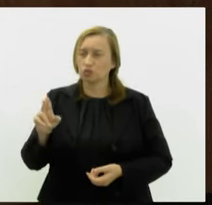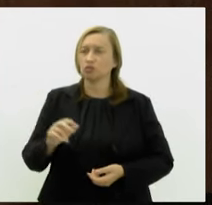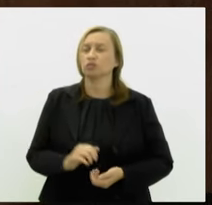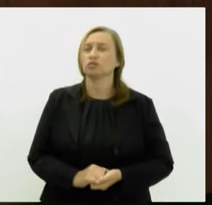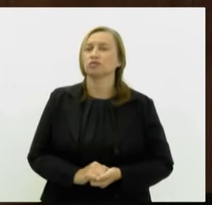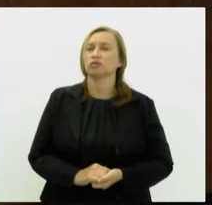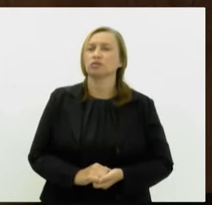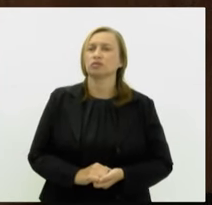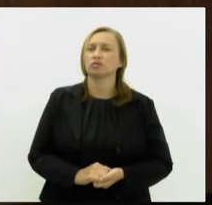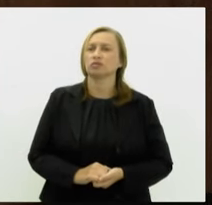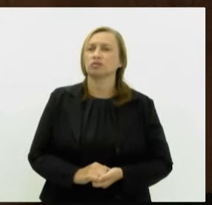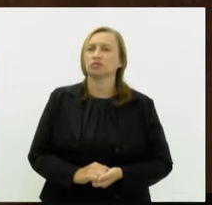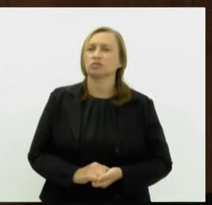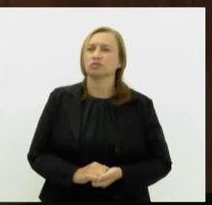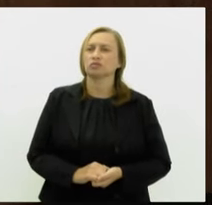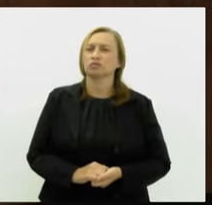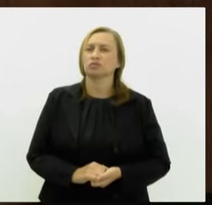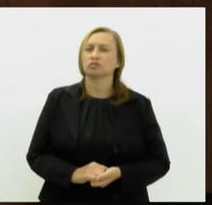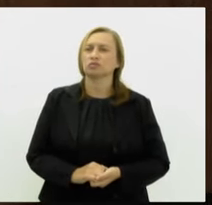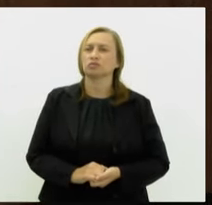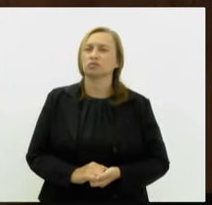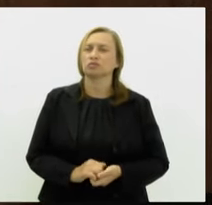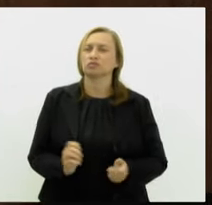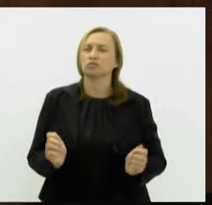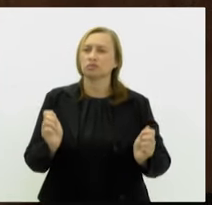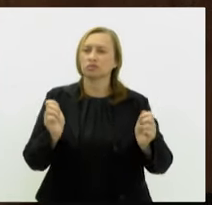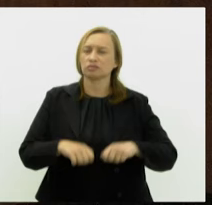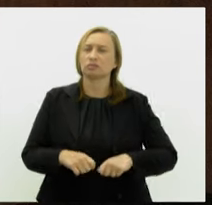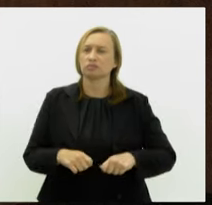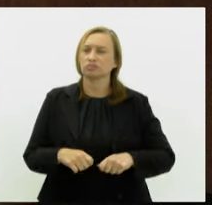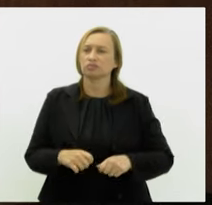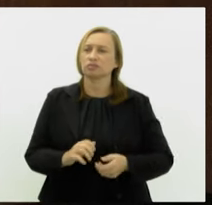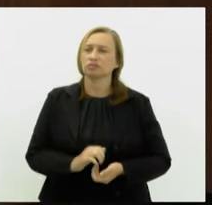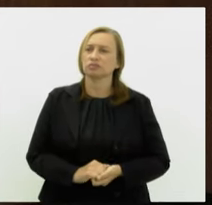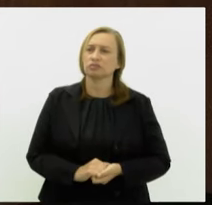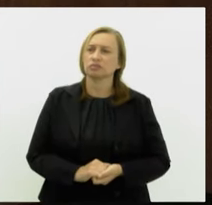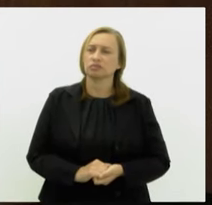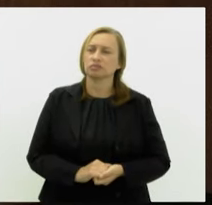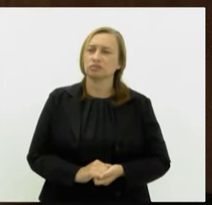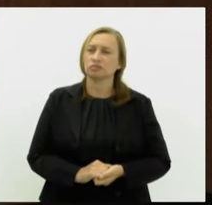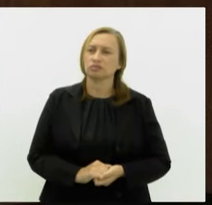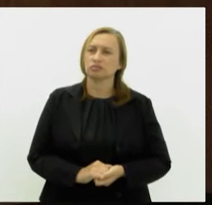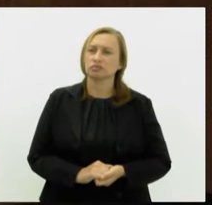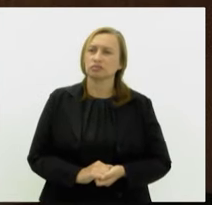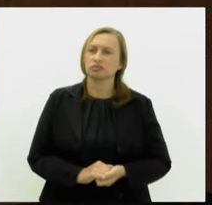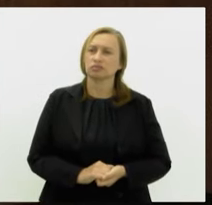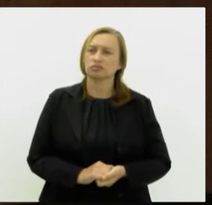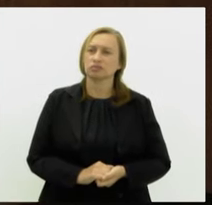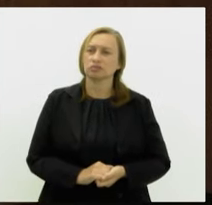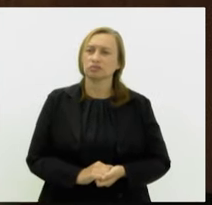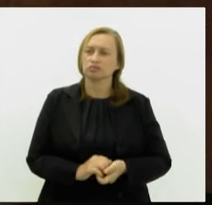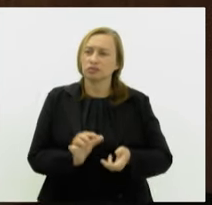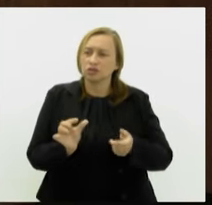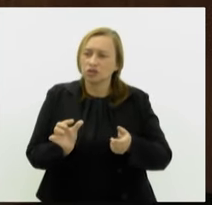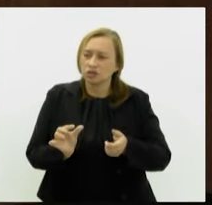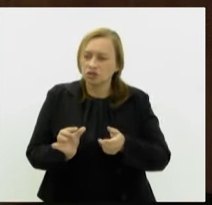saúde devidamente habilitados para a realização do procedimento de colocação.